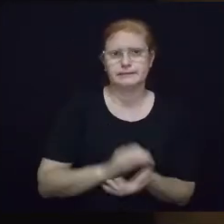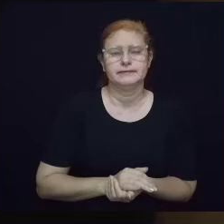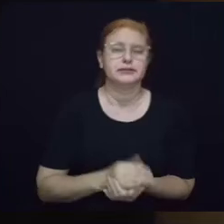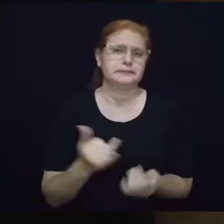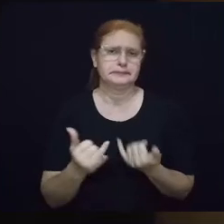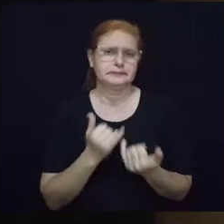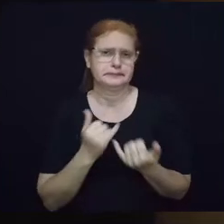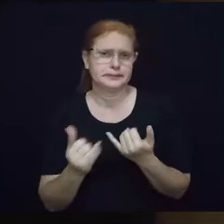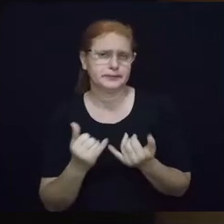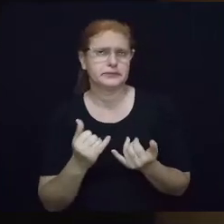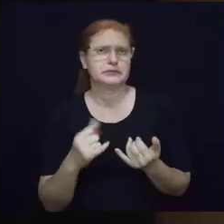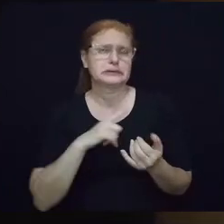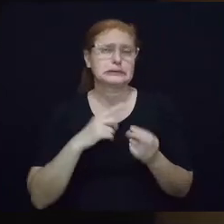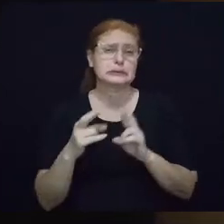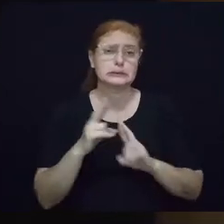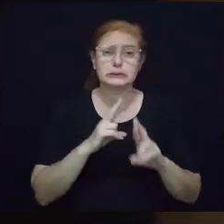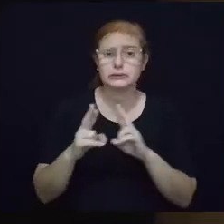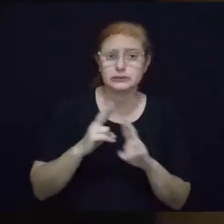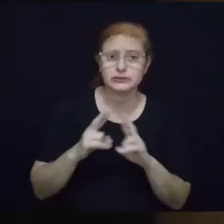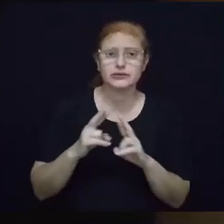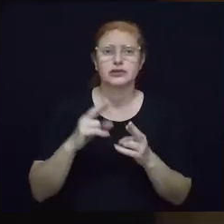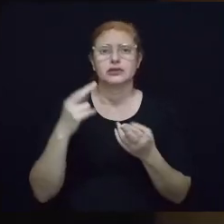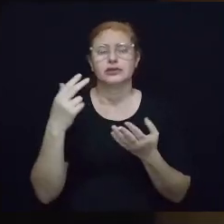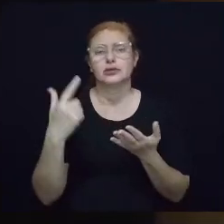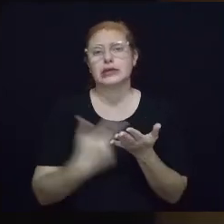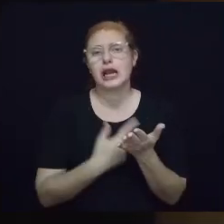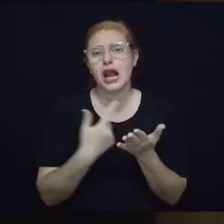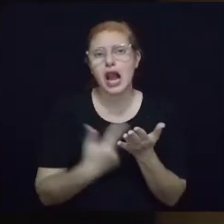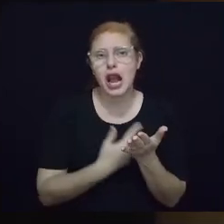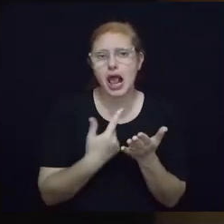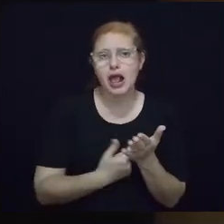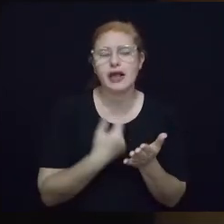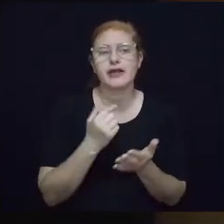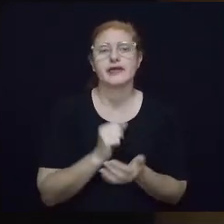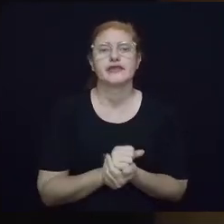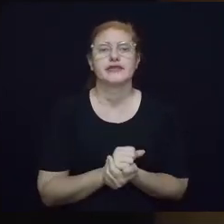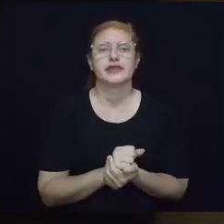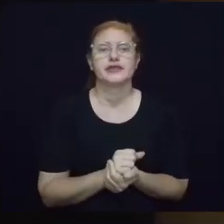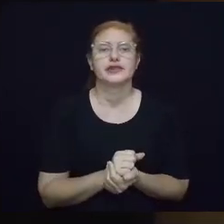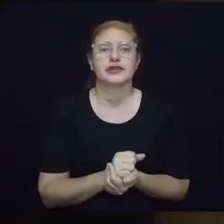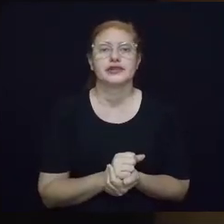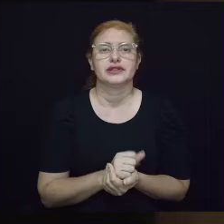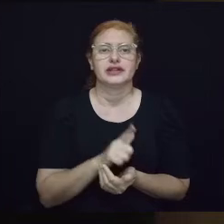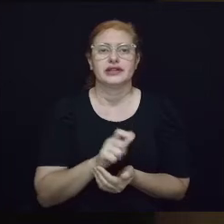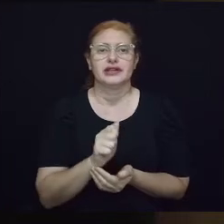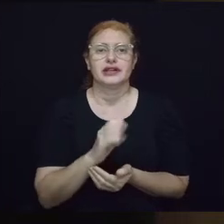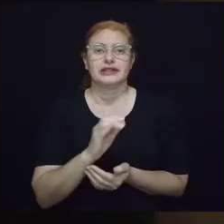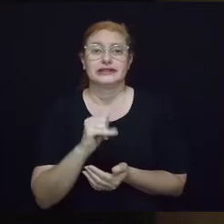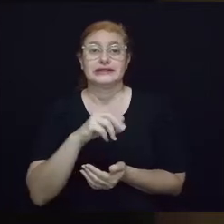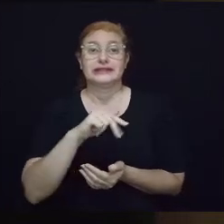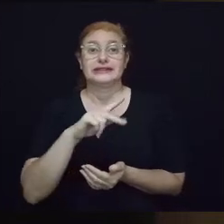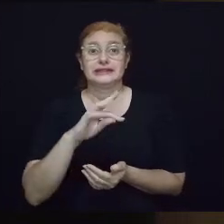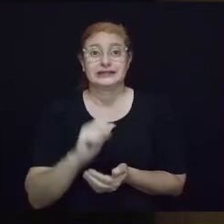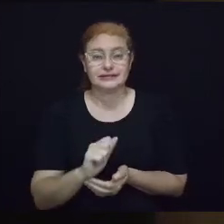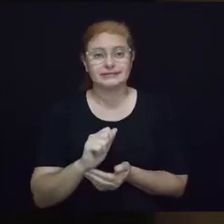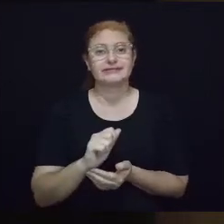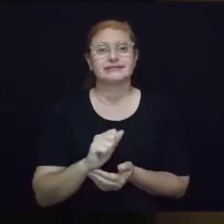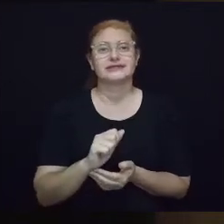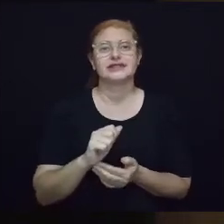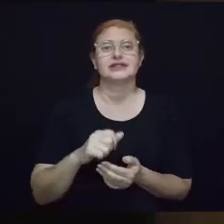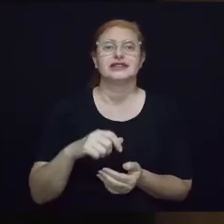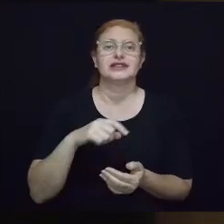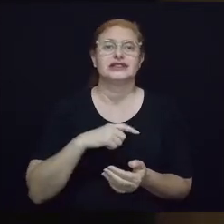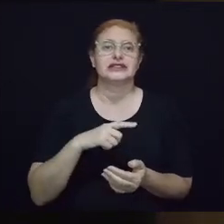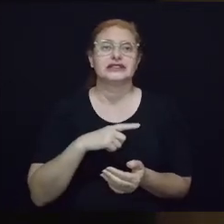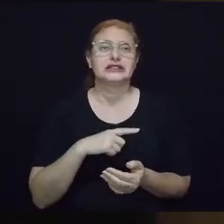por exemplo, isso eu relaciono com os livros do Nassim Taleb, que ele fala das probabilidades, do acaso, do